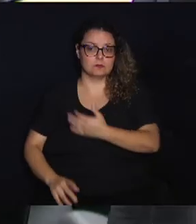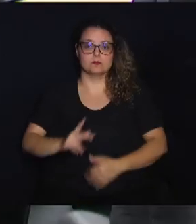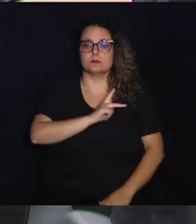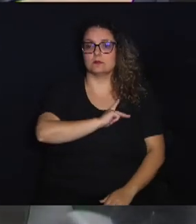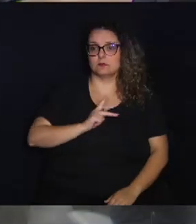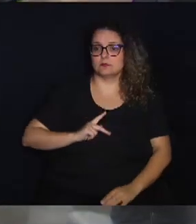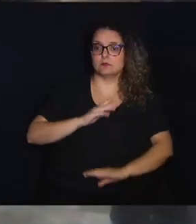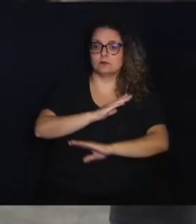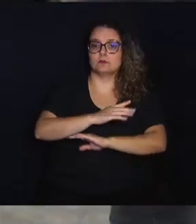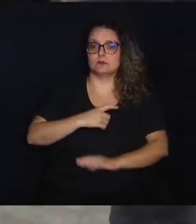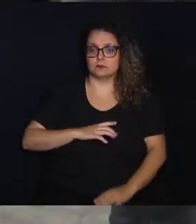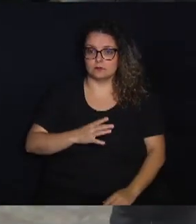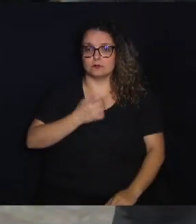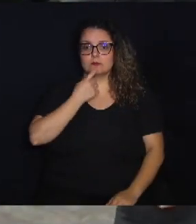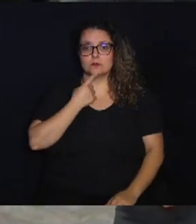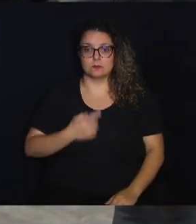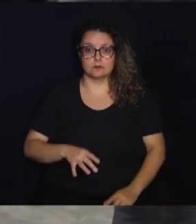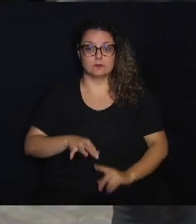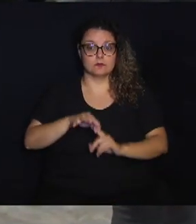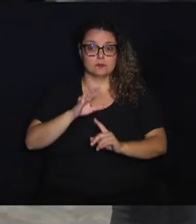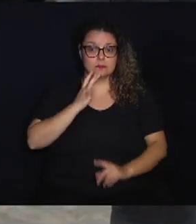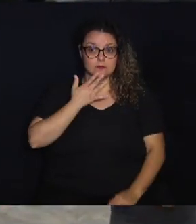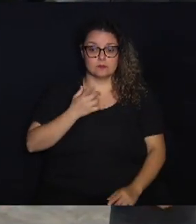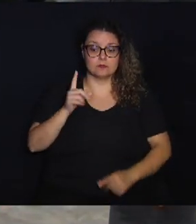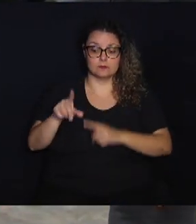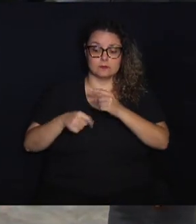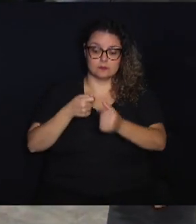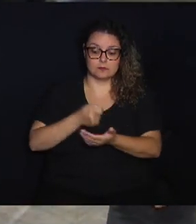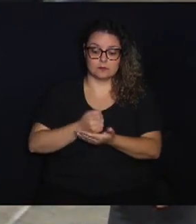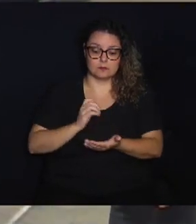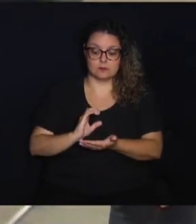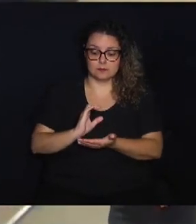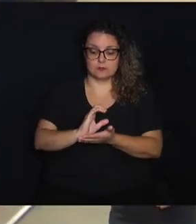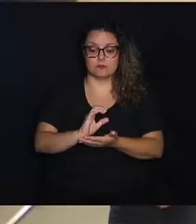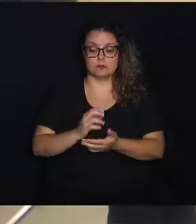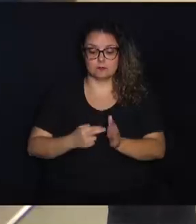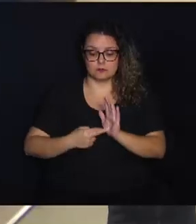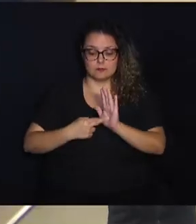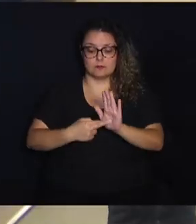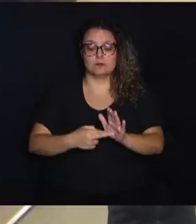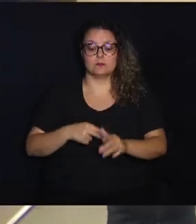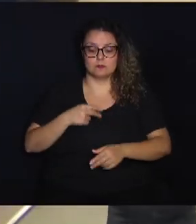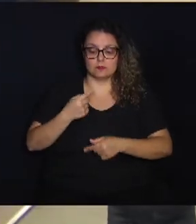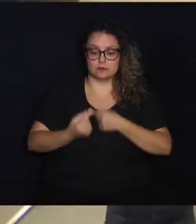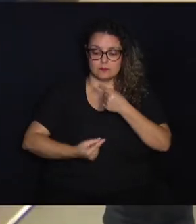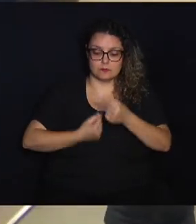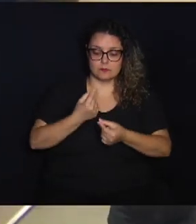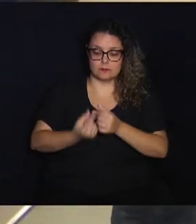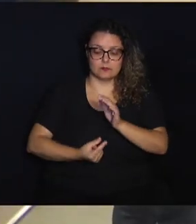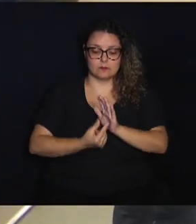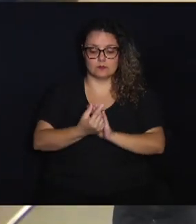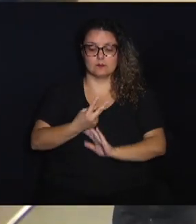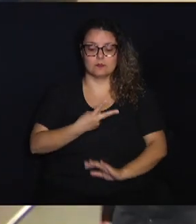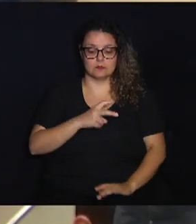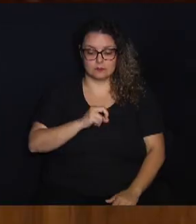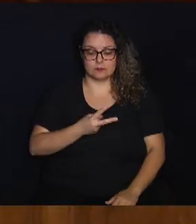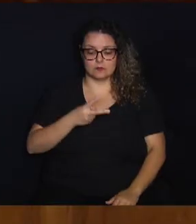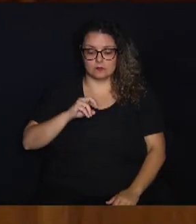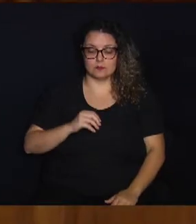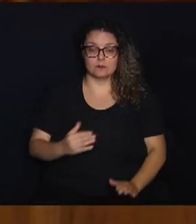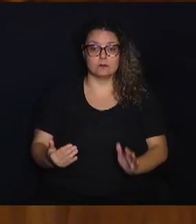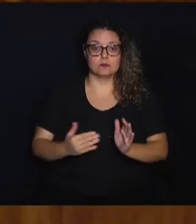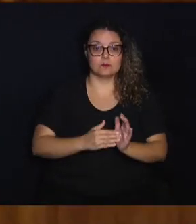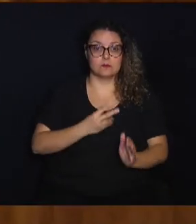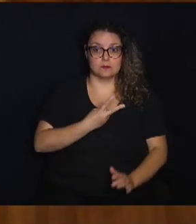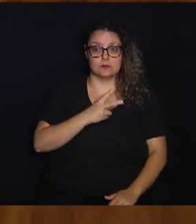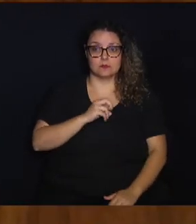como prioridade para receber emendas impositivas referentes ao orçamento de Campinas para 2025. Na